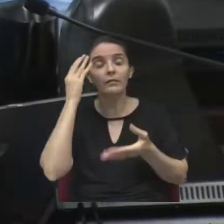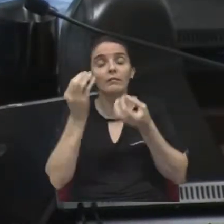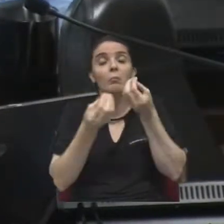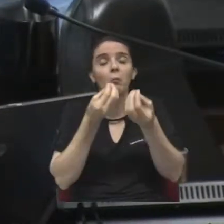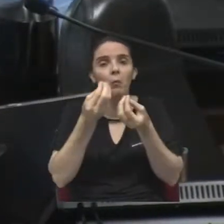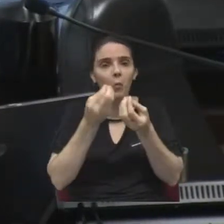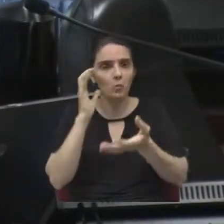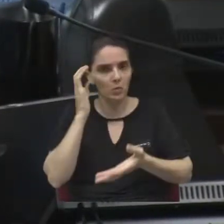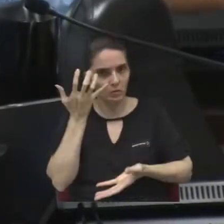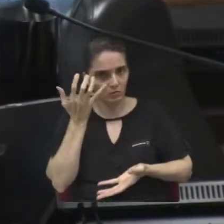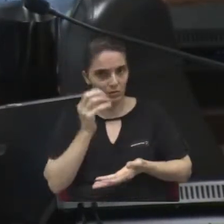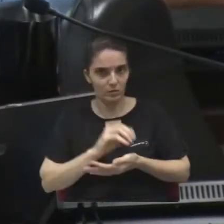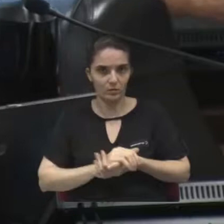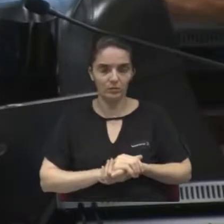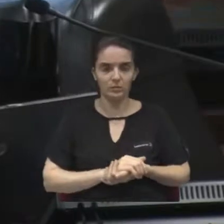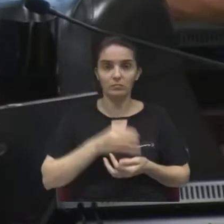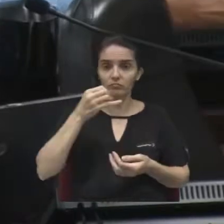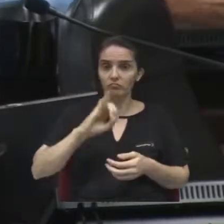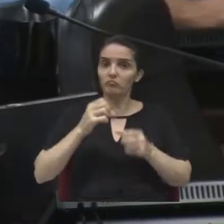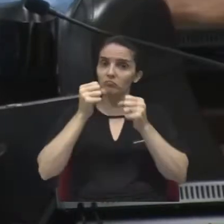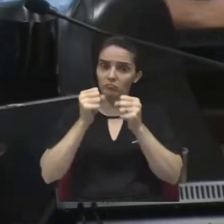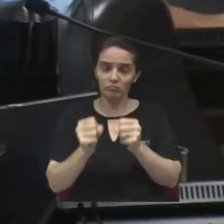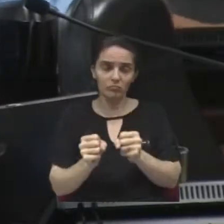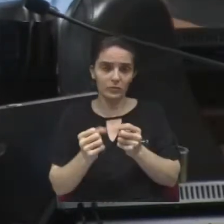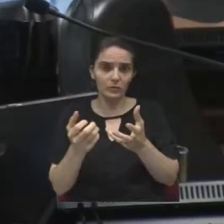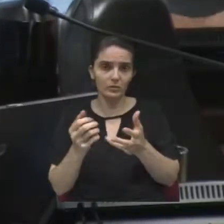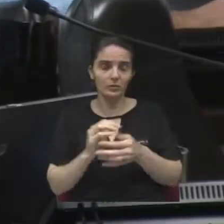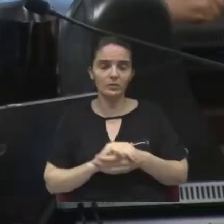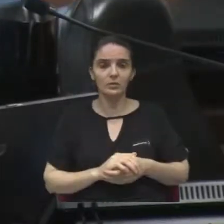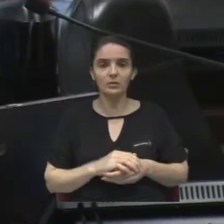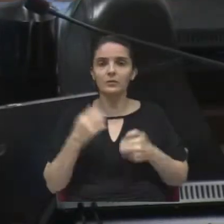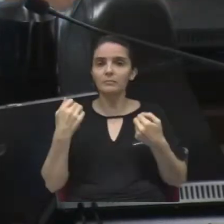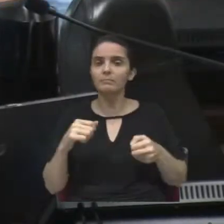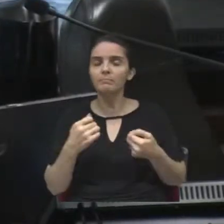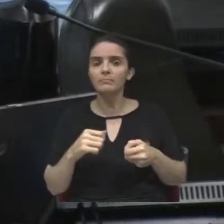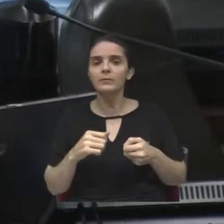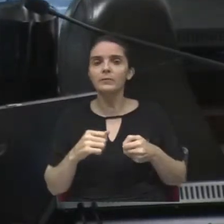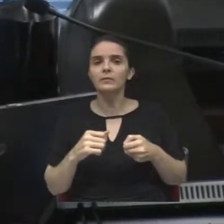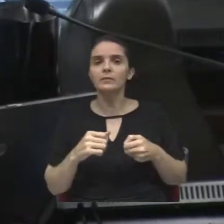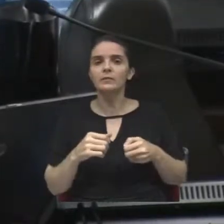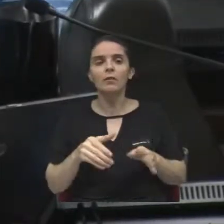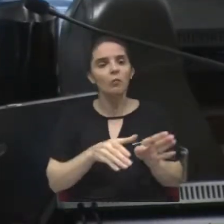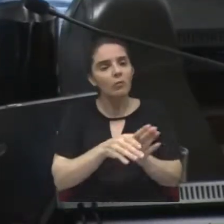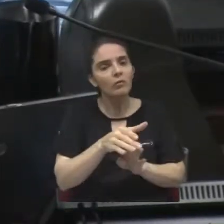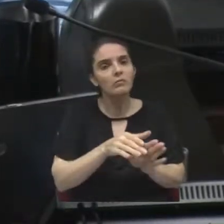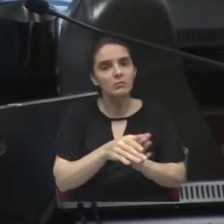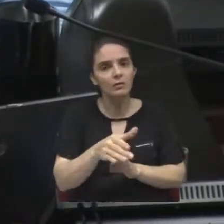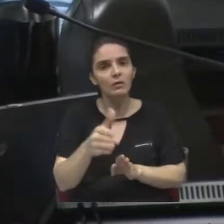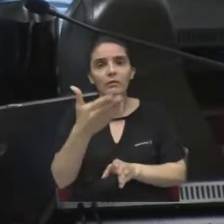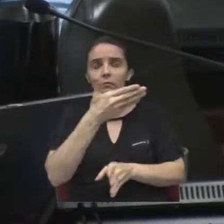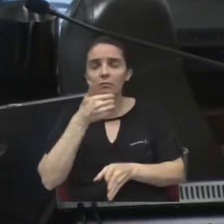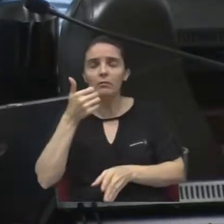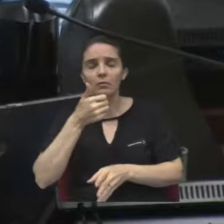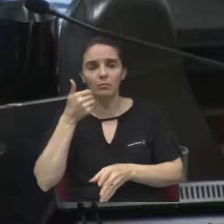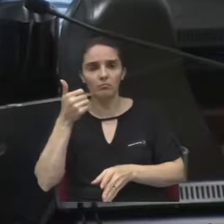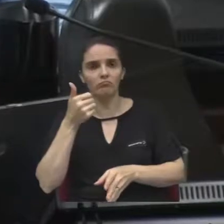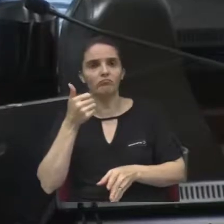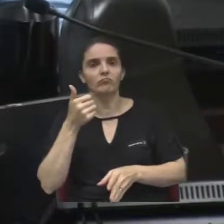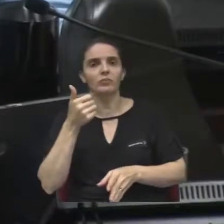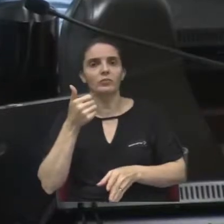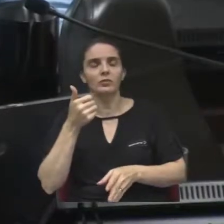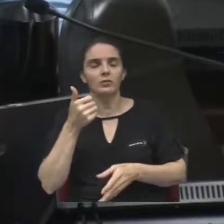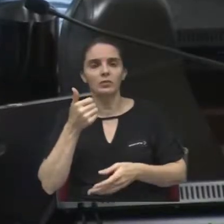processo e até, se possível, propor alguma propositura de forma que pudesse melhorar